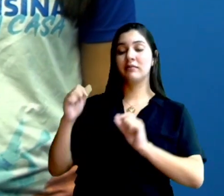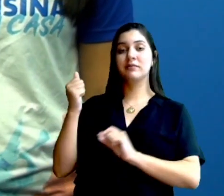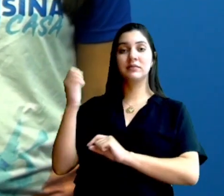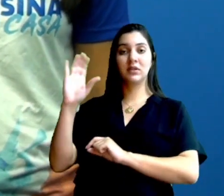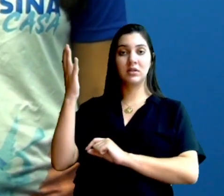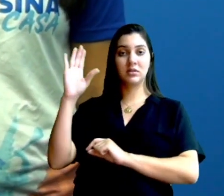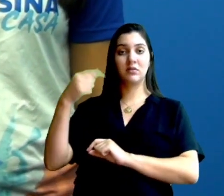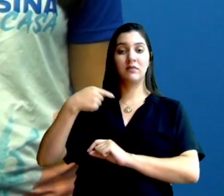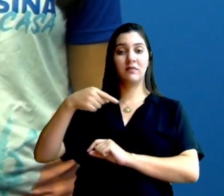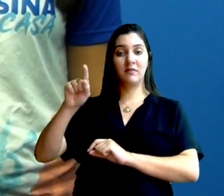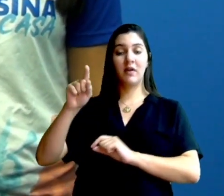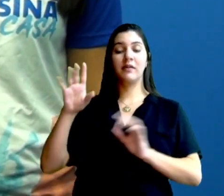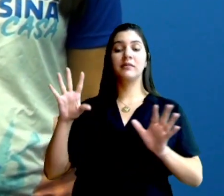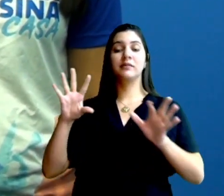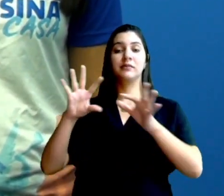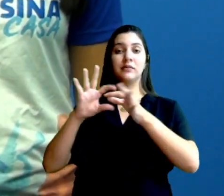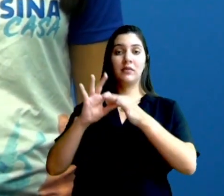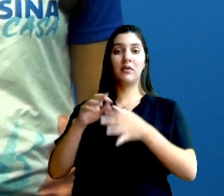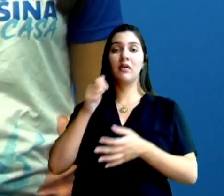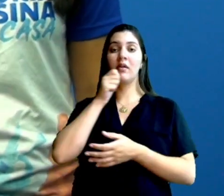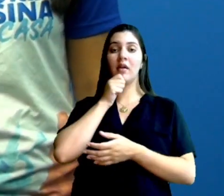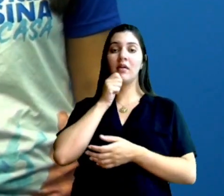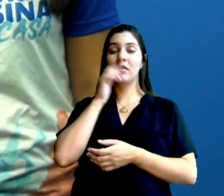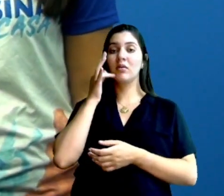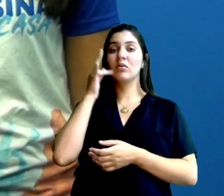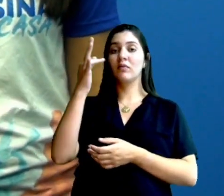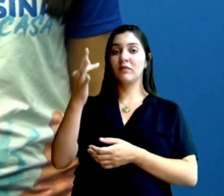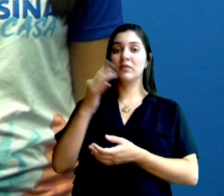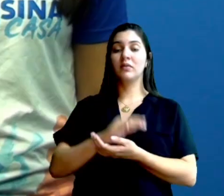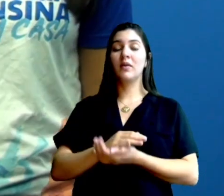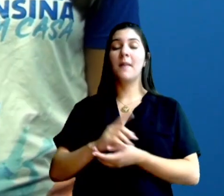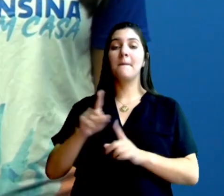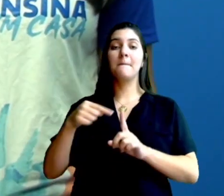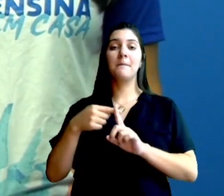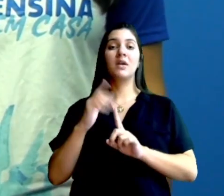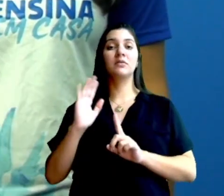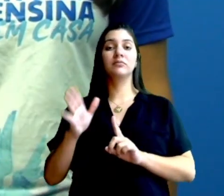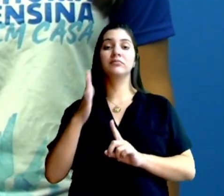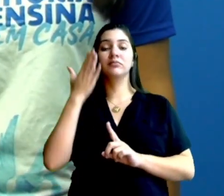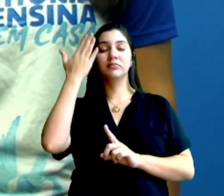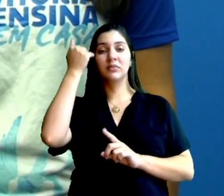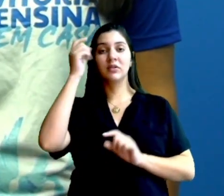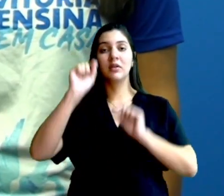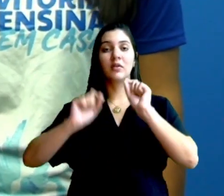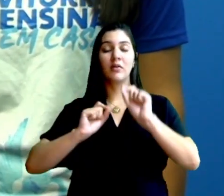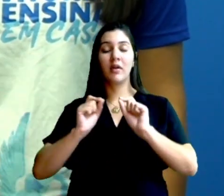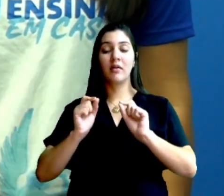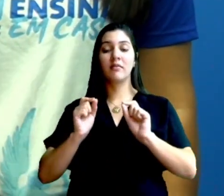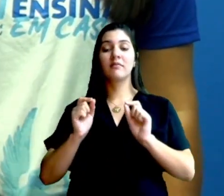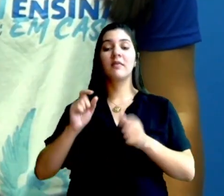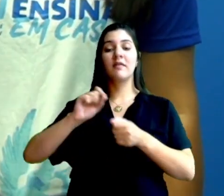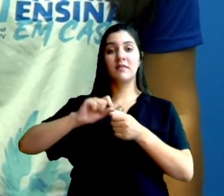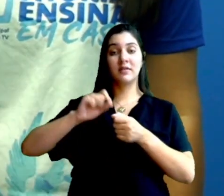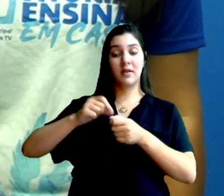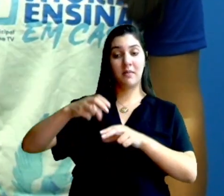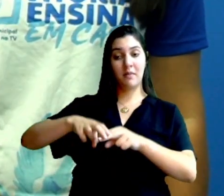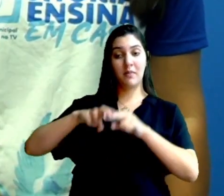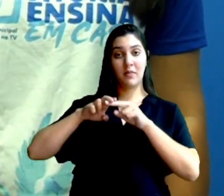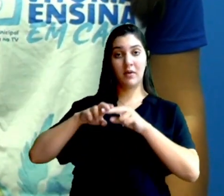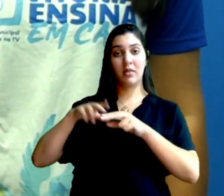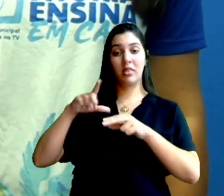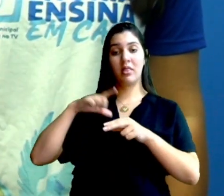ação vai se completar ainda no futuro, mas eu já sei que ela vai se completar por conta